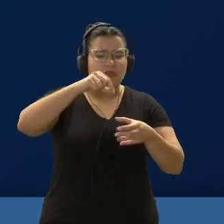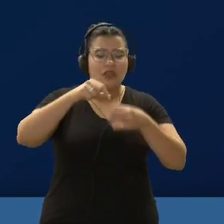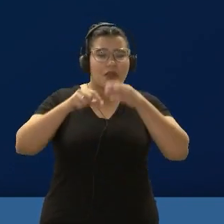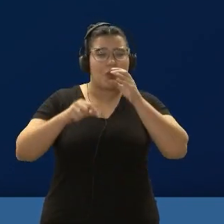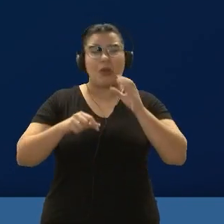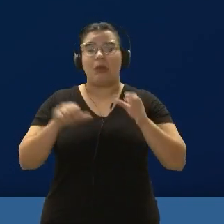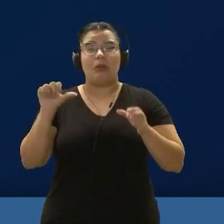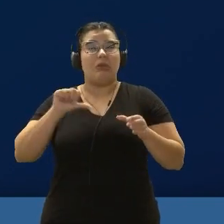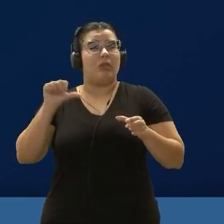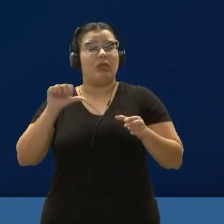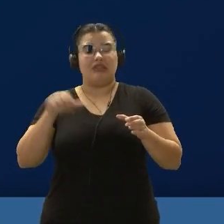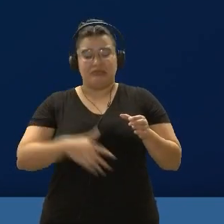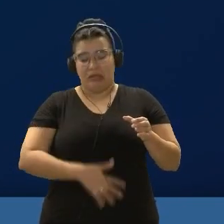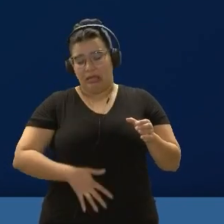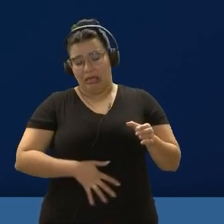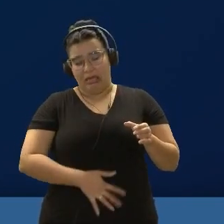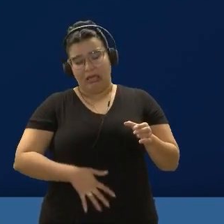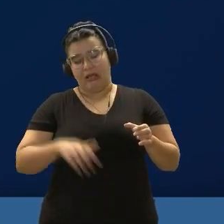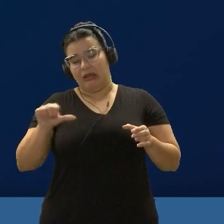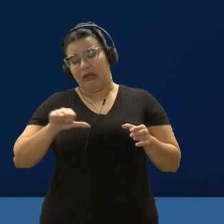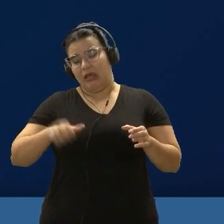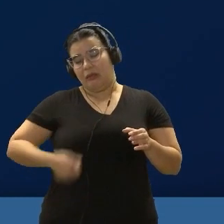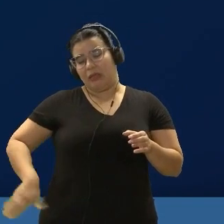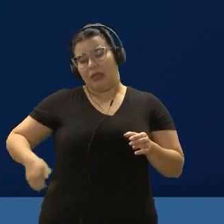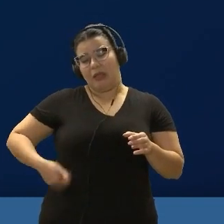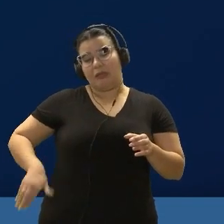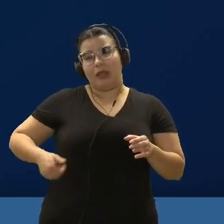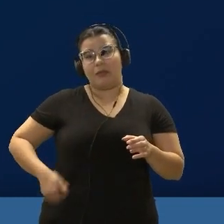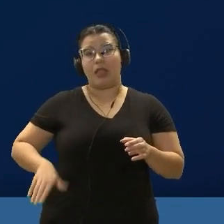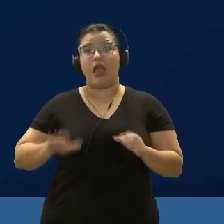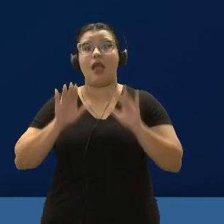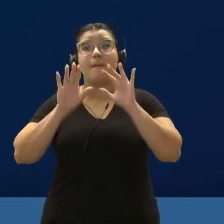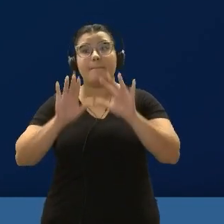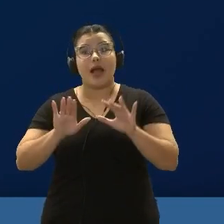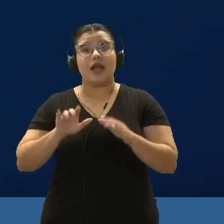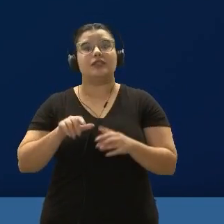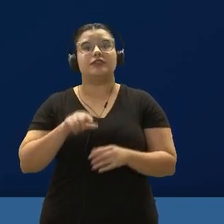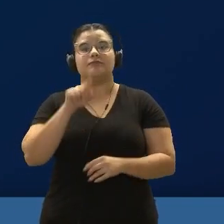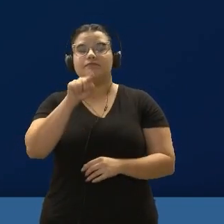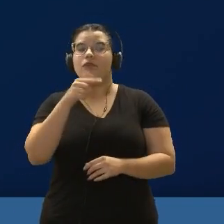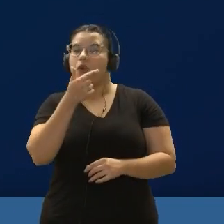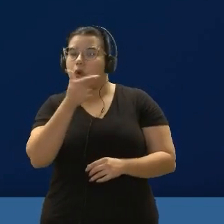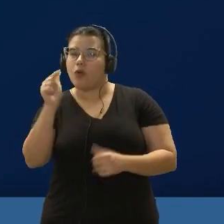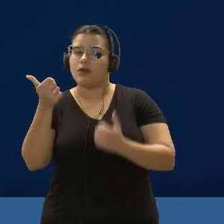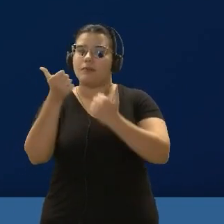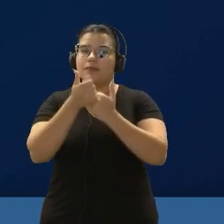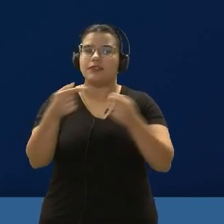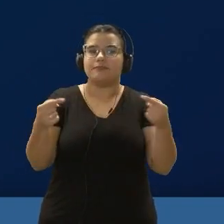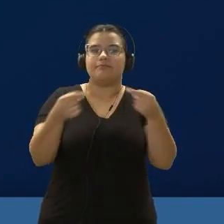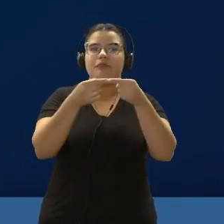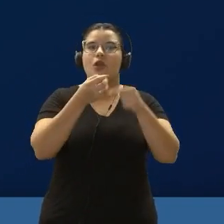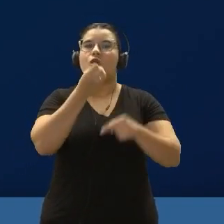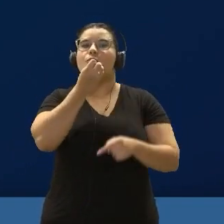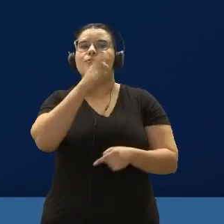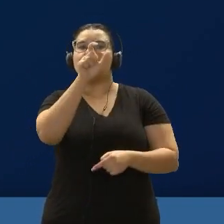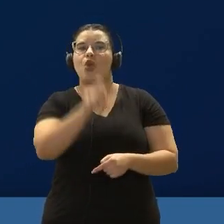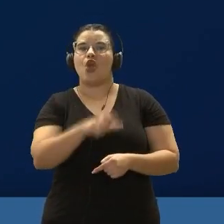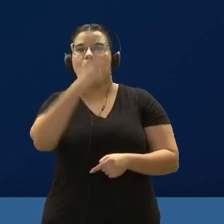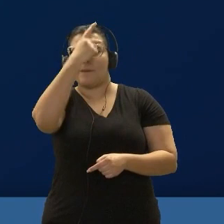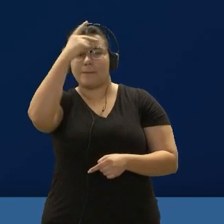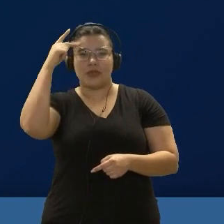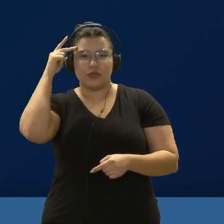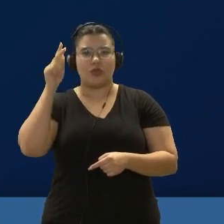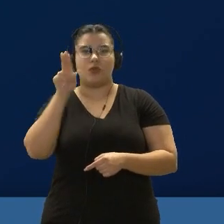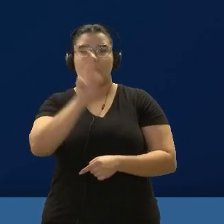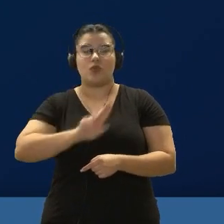diarreia. Não acontece isso com a isomaltulose e é favorável em produtos para pessoas com diabetes e pessoas que sofrem de